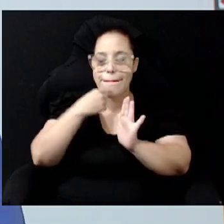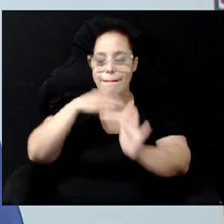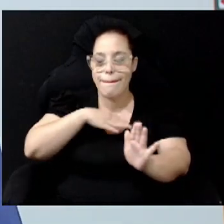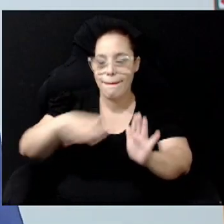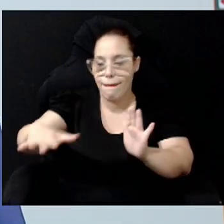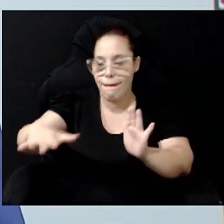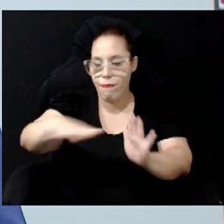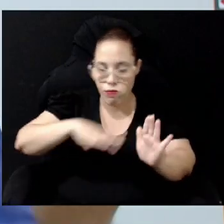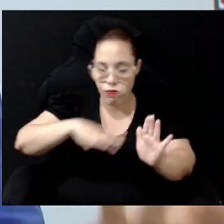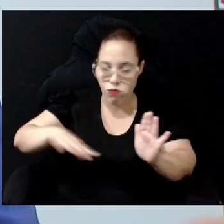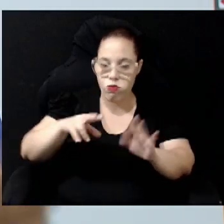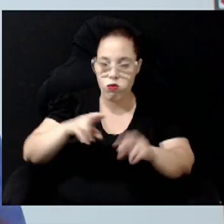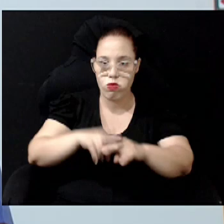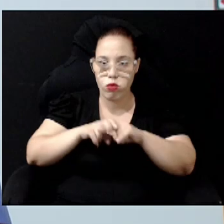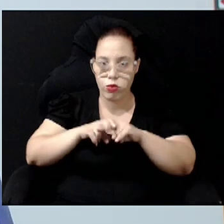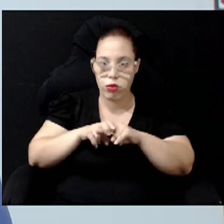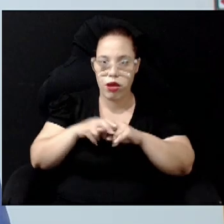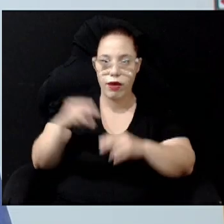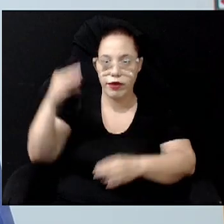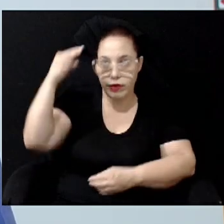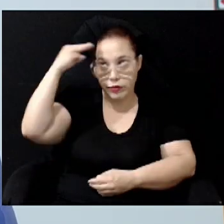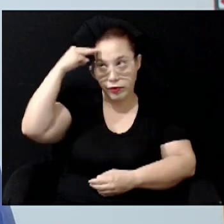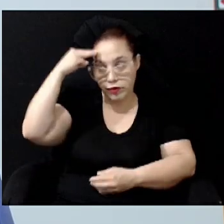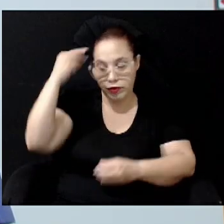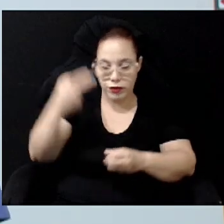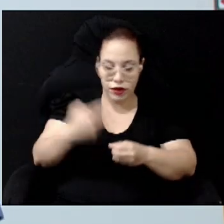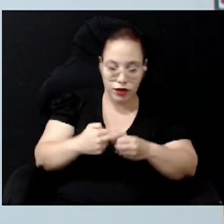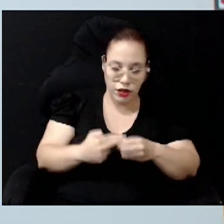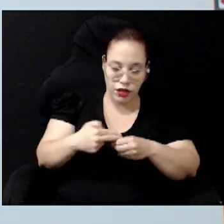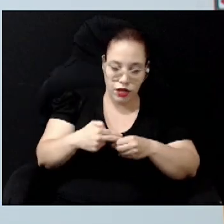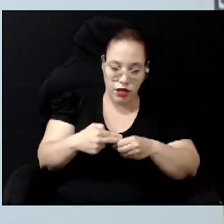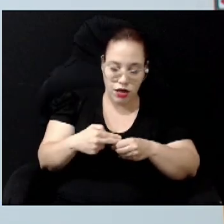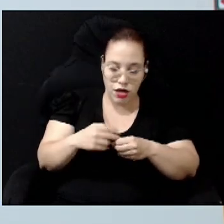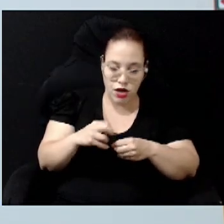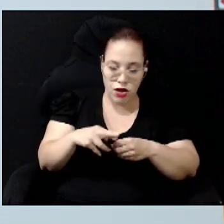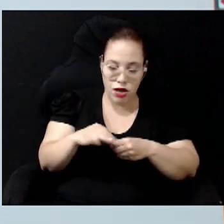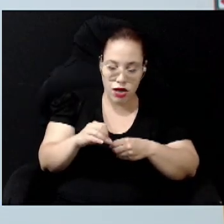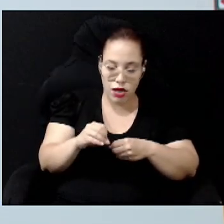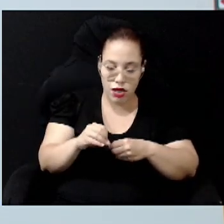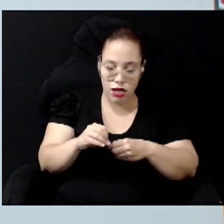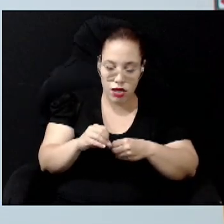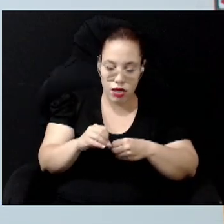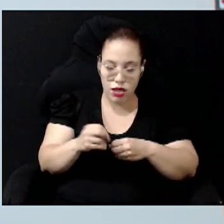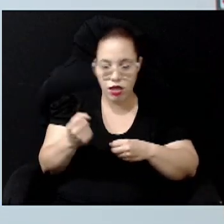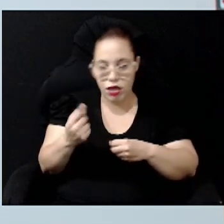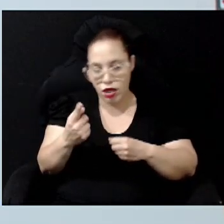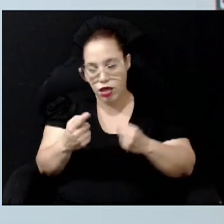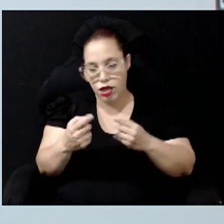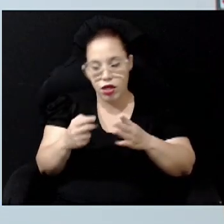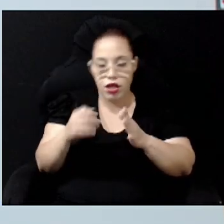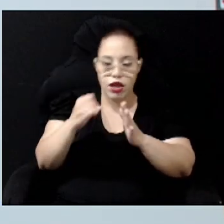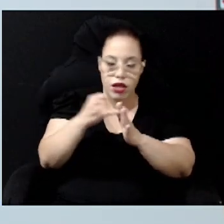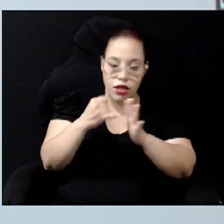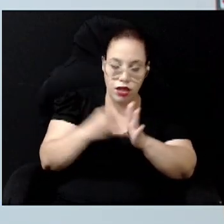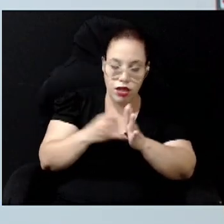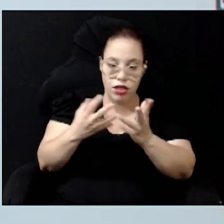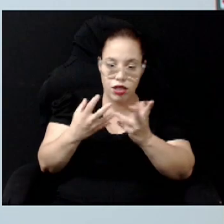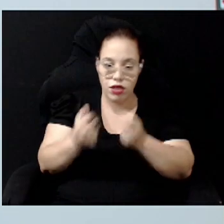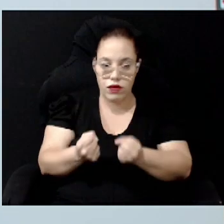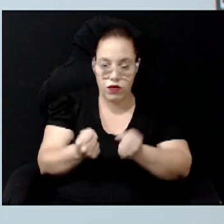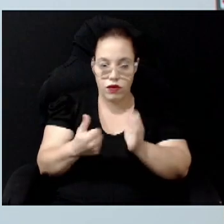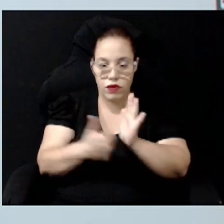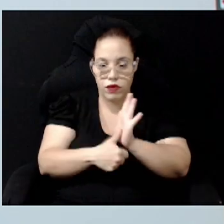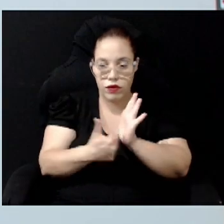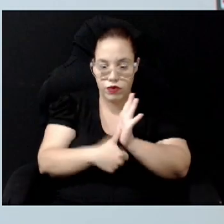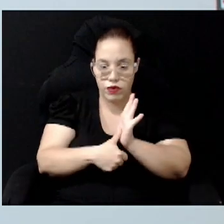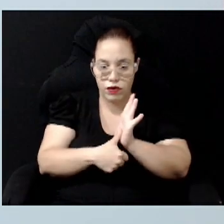exemplo, o Centro de Memória da Unicamp, o Arquivo Edgar Rod, né, que são instituições que abrigam acervos documentais nos quais os nossos